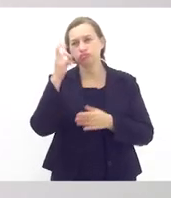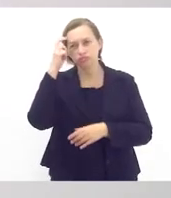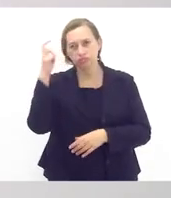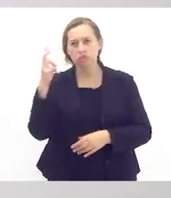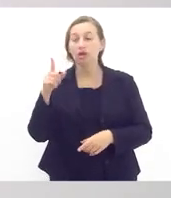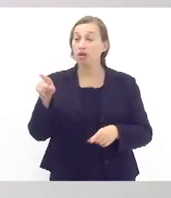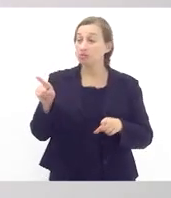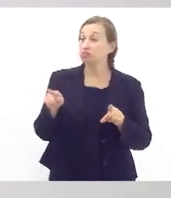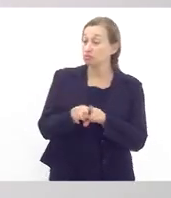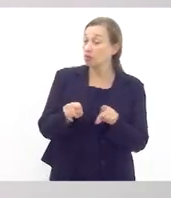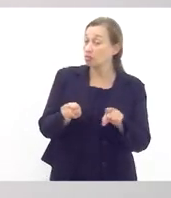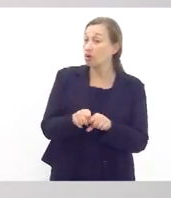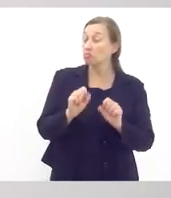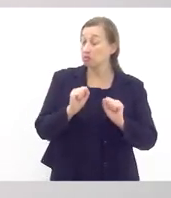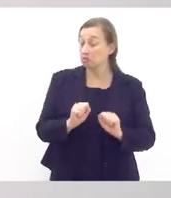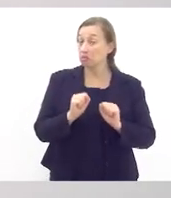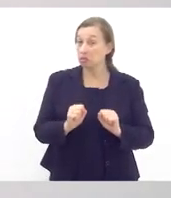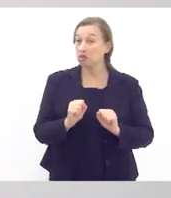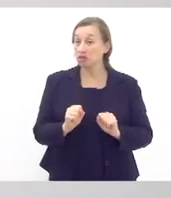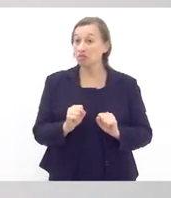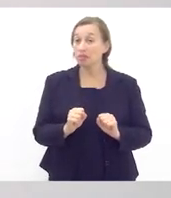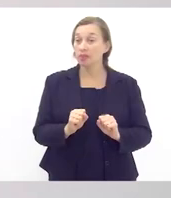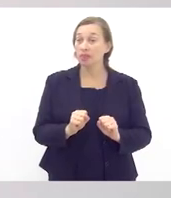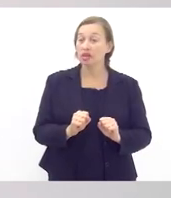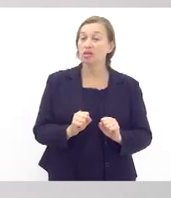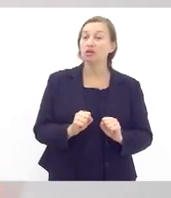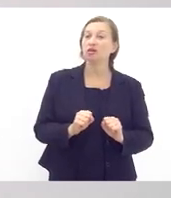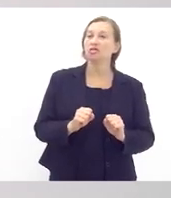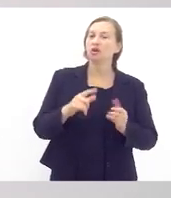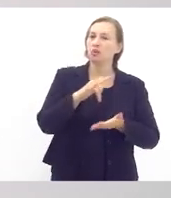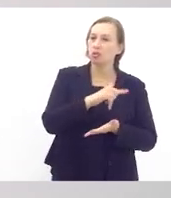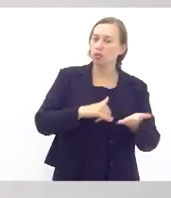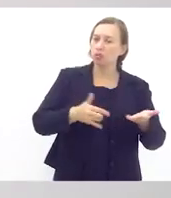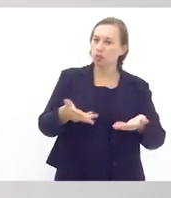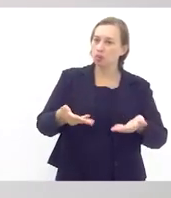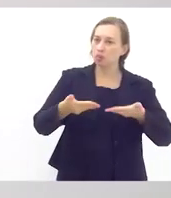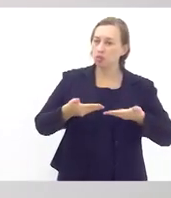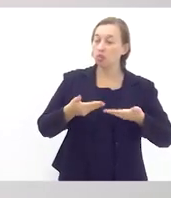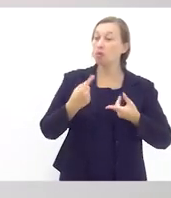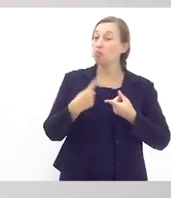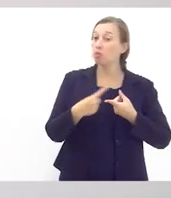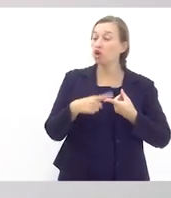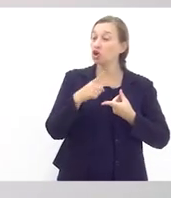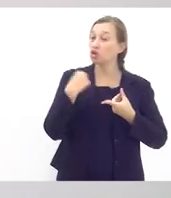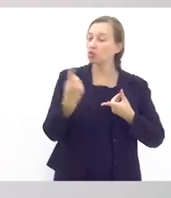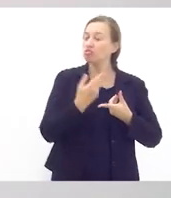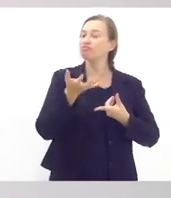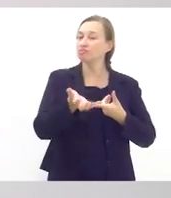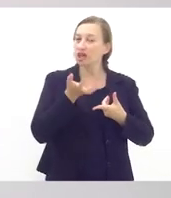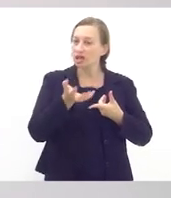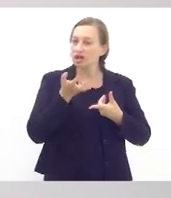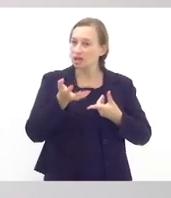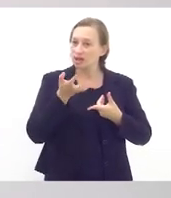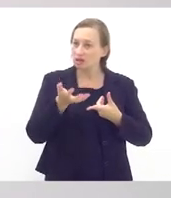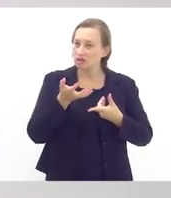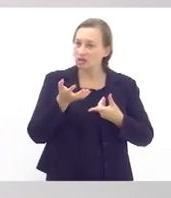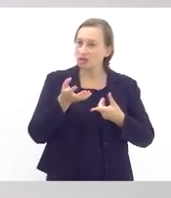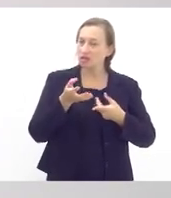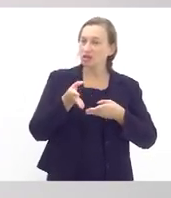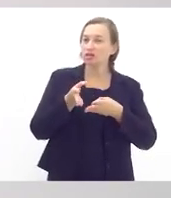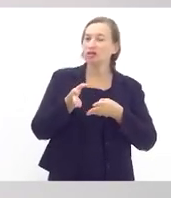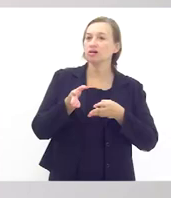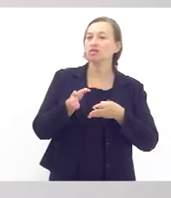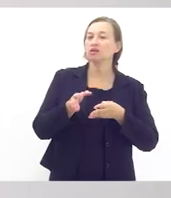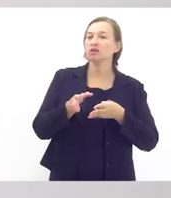que eles também pudesse institucionalizar os seus pleitos porque nós queremos destruir os nossos